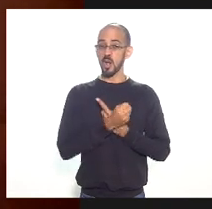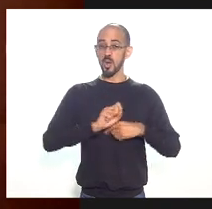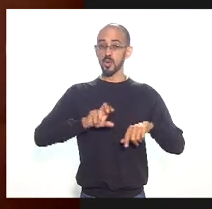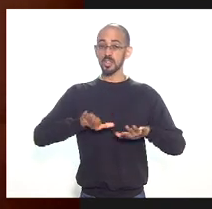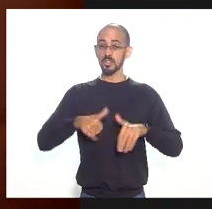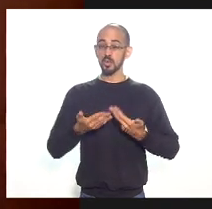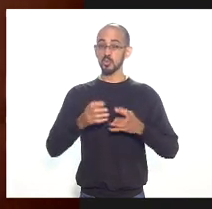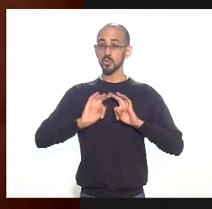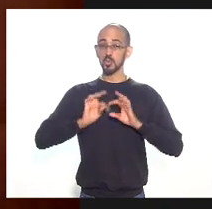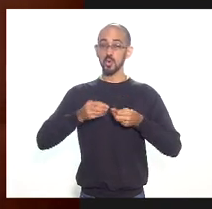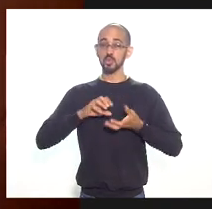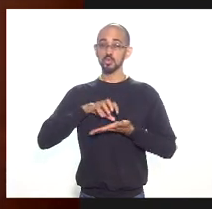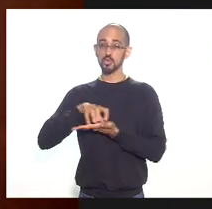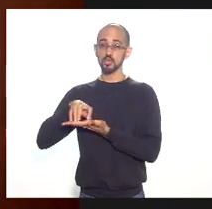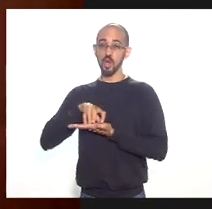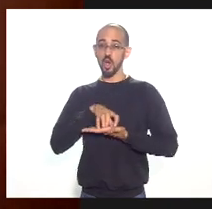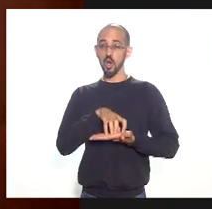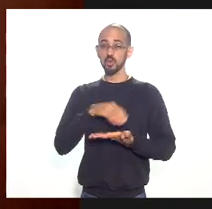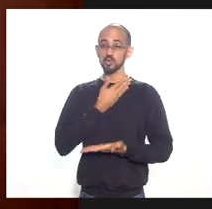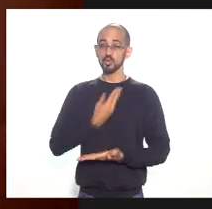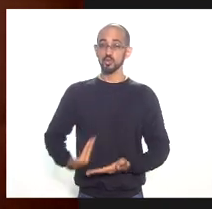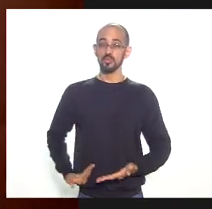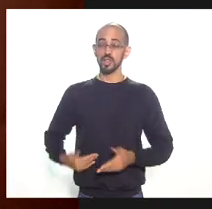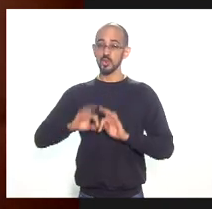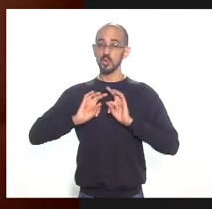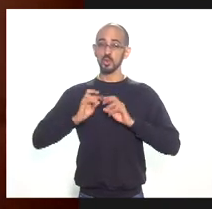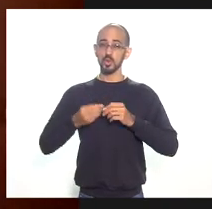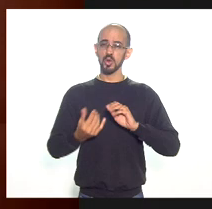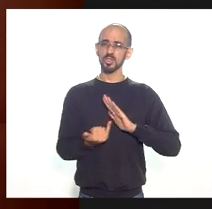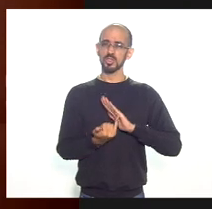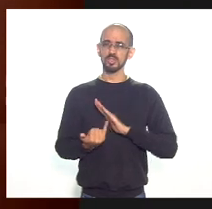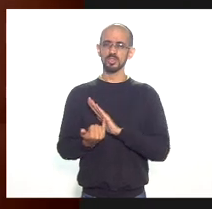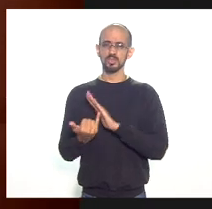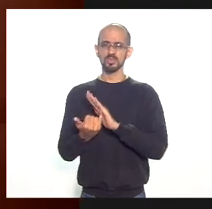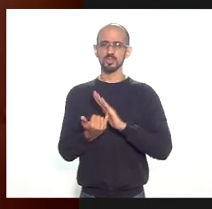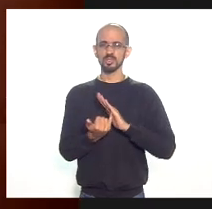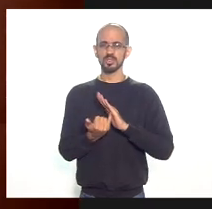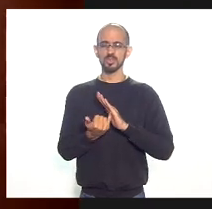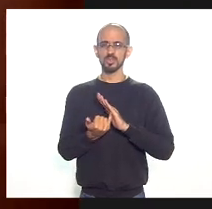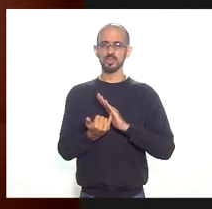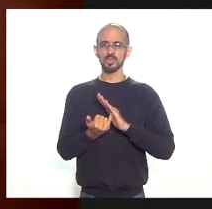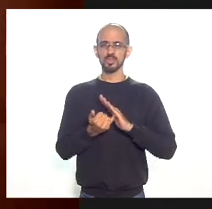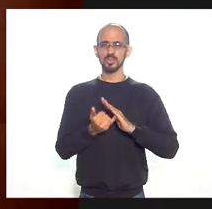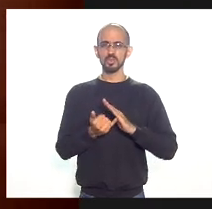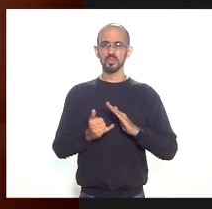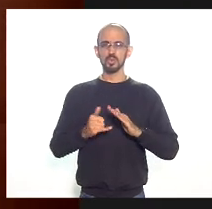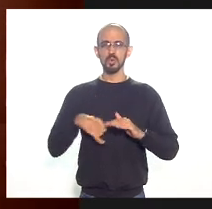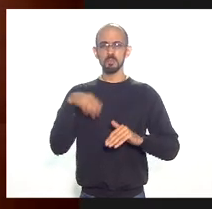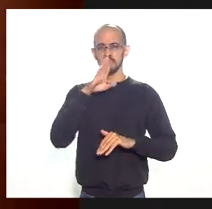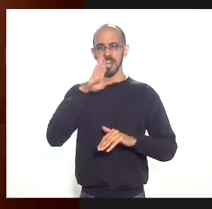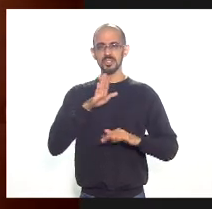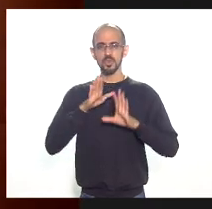órgãos públicos, todas as instituições do Estado Democrático de Direito têm que ter uma prioridade para salvar,